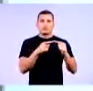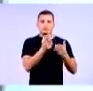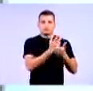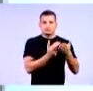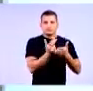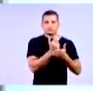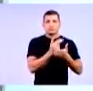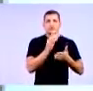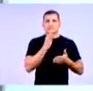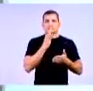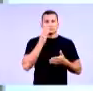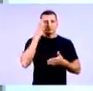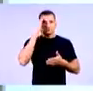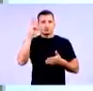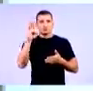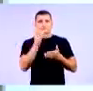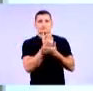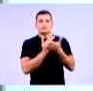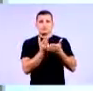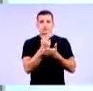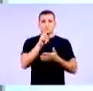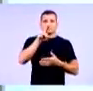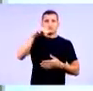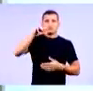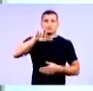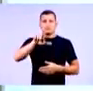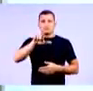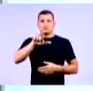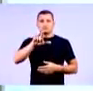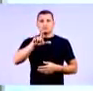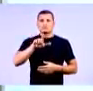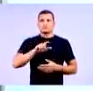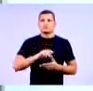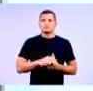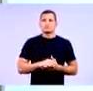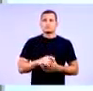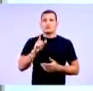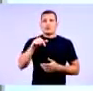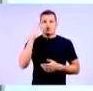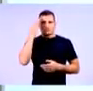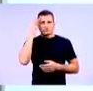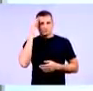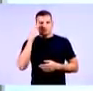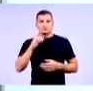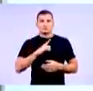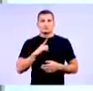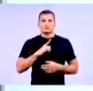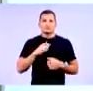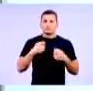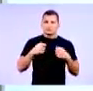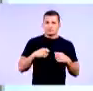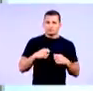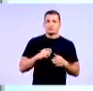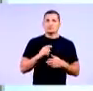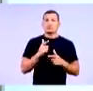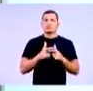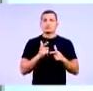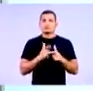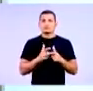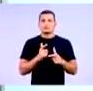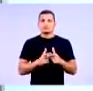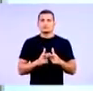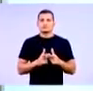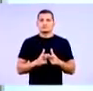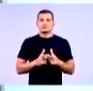aí os principais diagramas da UML, né? Então, esse é o entendimento que a gente tem que ter, pessoal, do porquê da